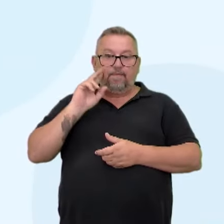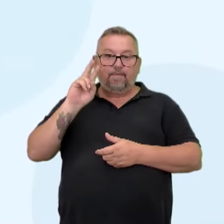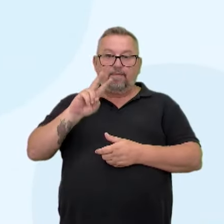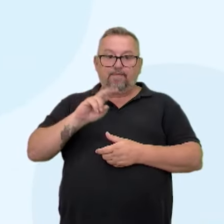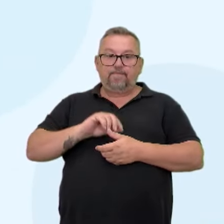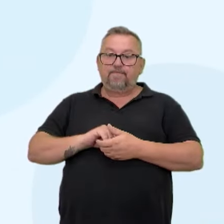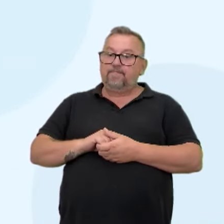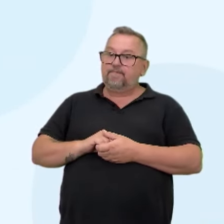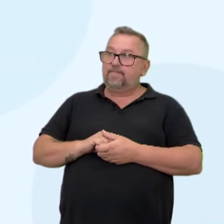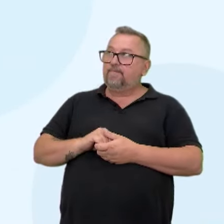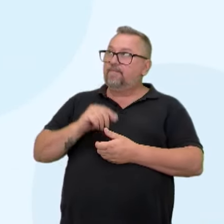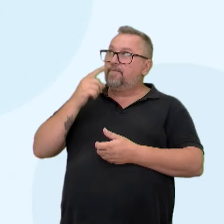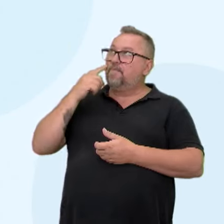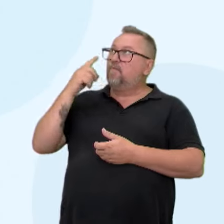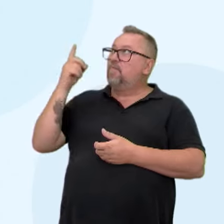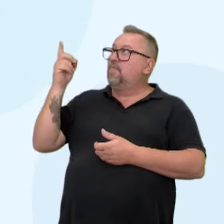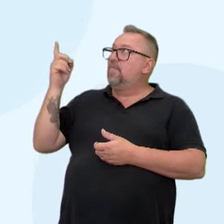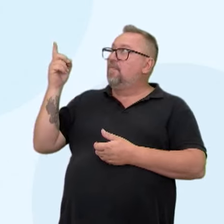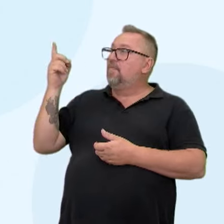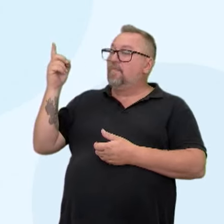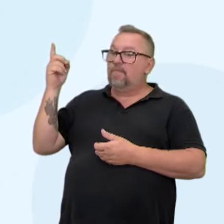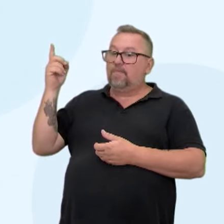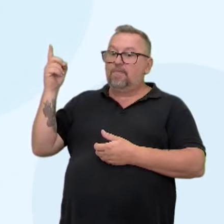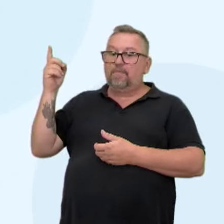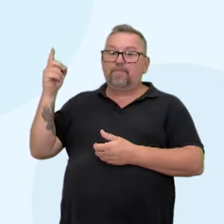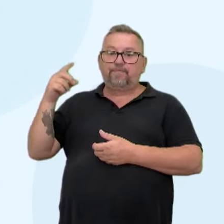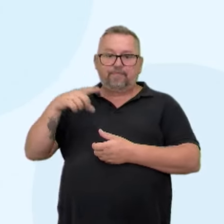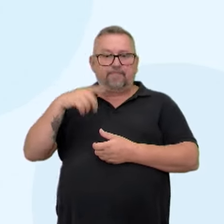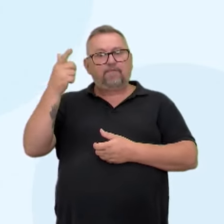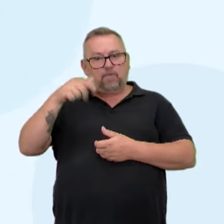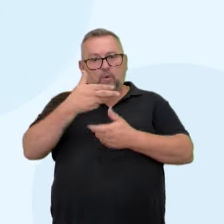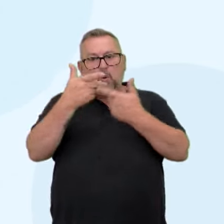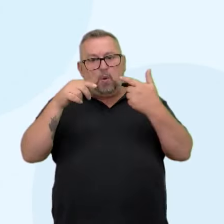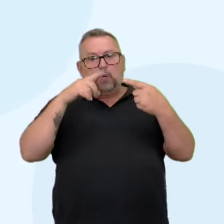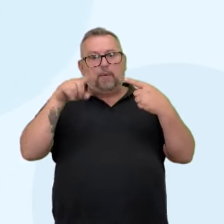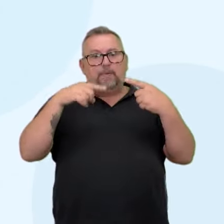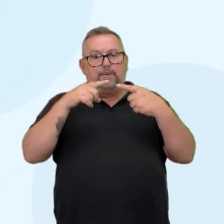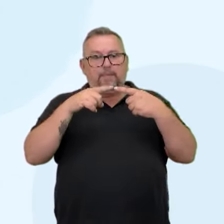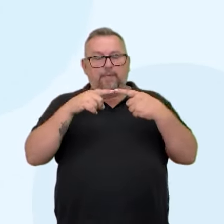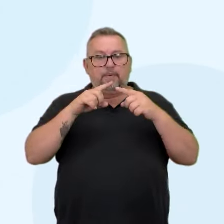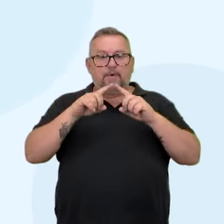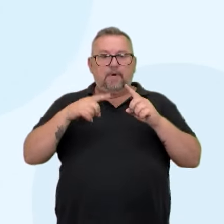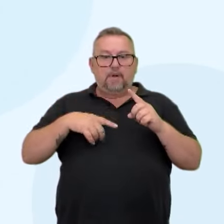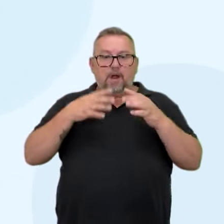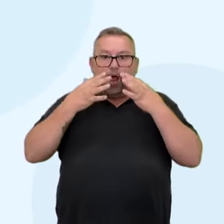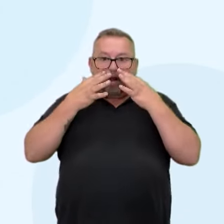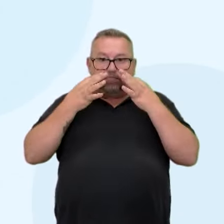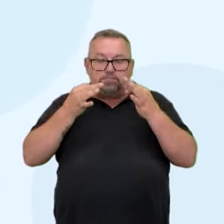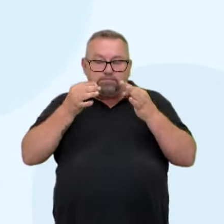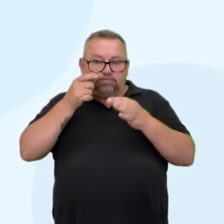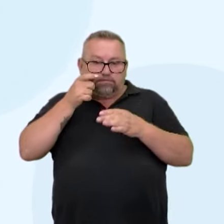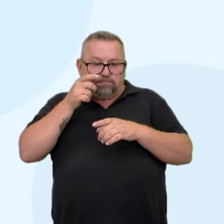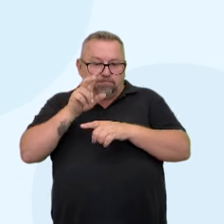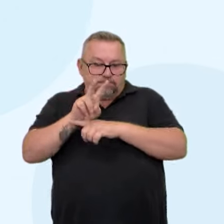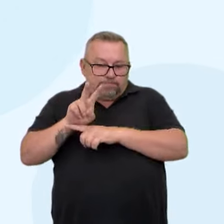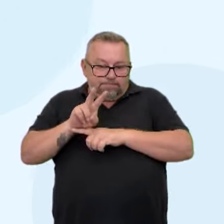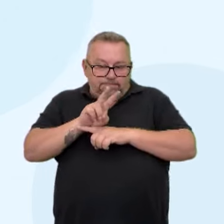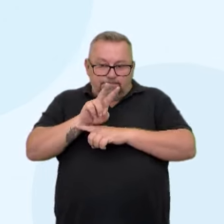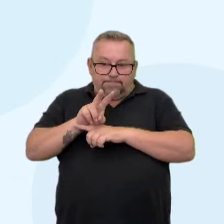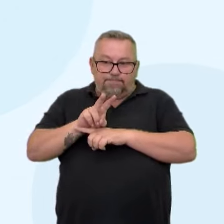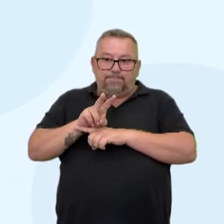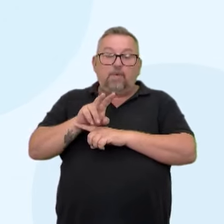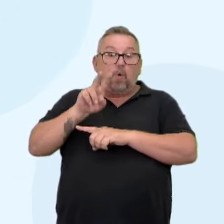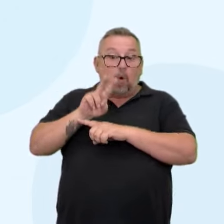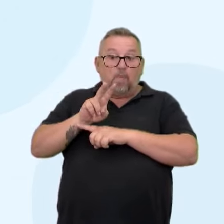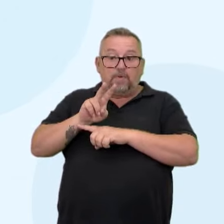acompanharem, olha... Então, entre outras funções, né, o observatório ele também funciona como um veículo de